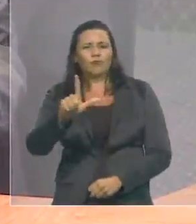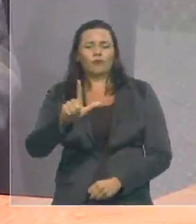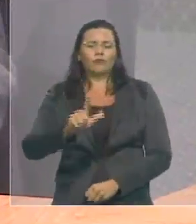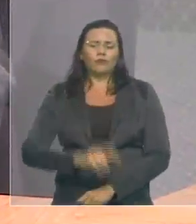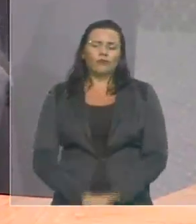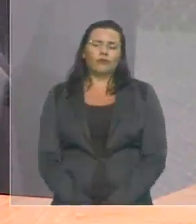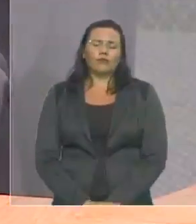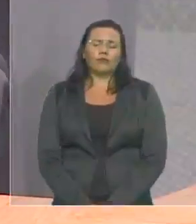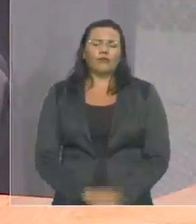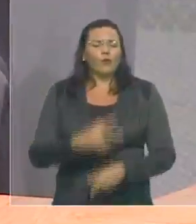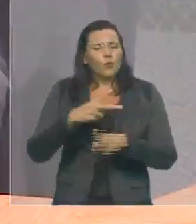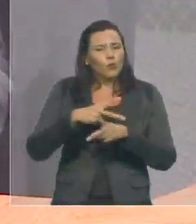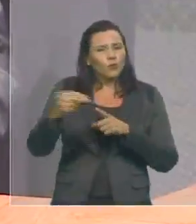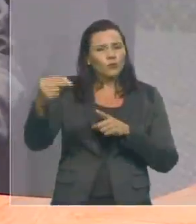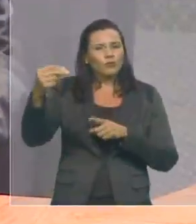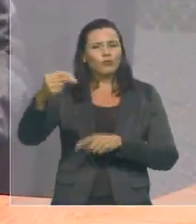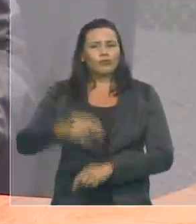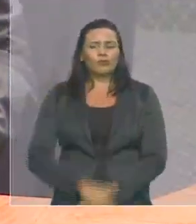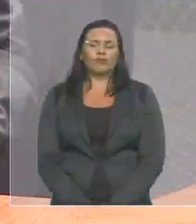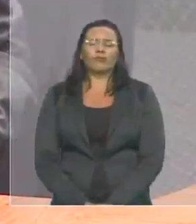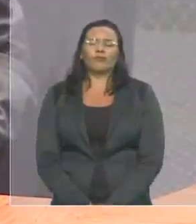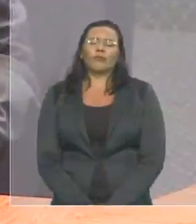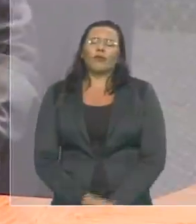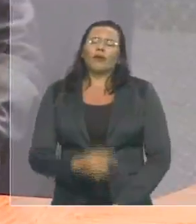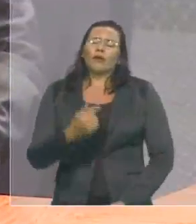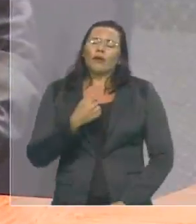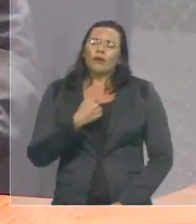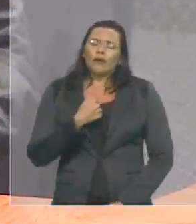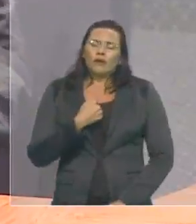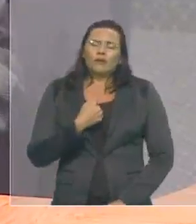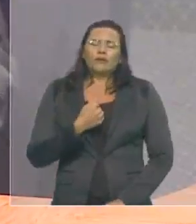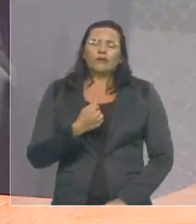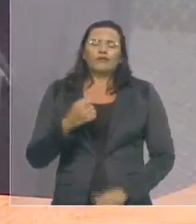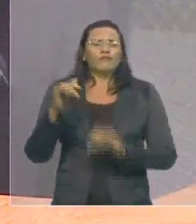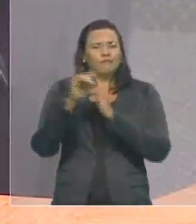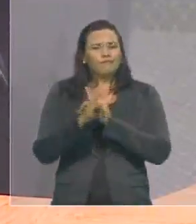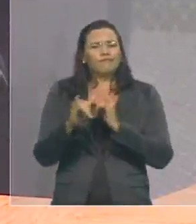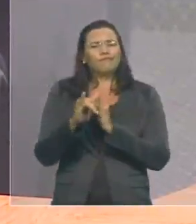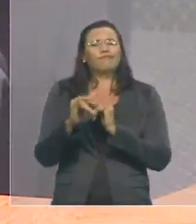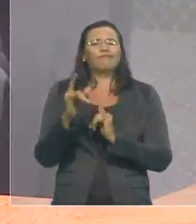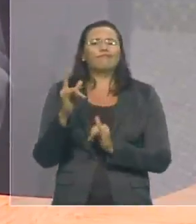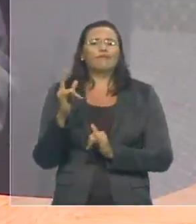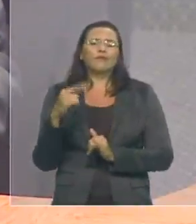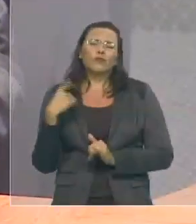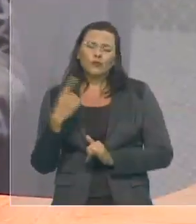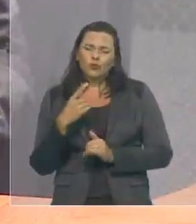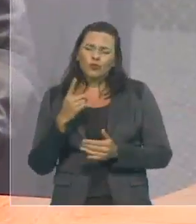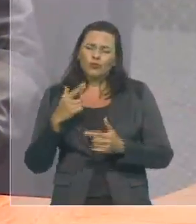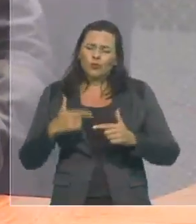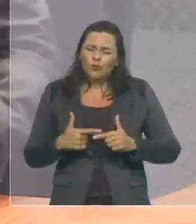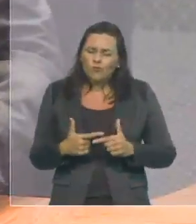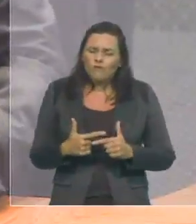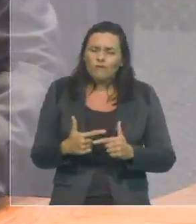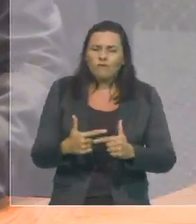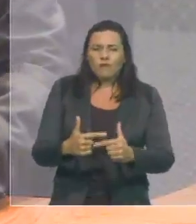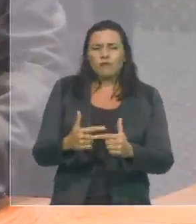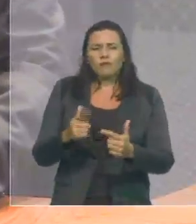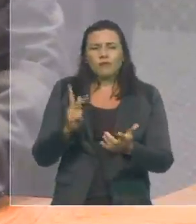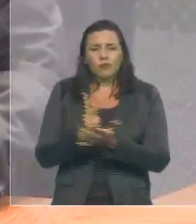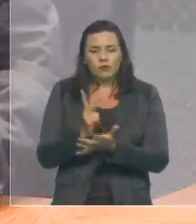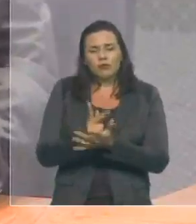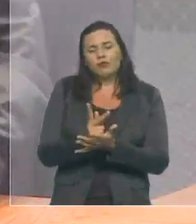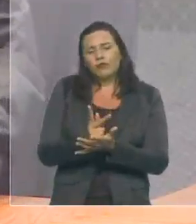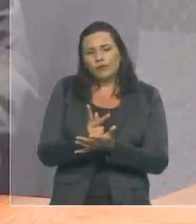porque nós temos começado este ano nos dedicando a todas as causas sociais, como fizemos no ano passado. E, mais uma